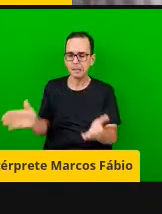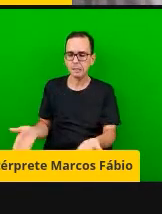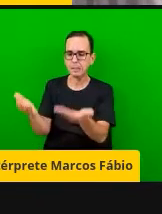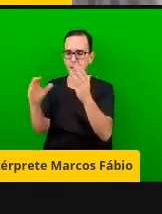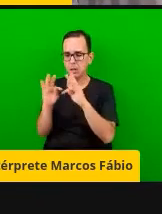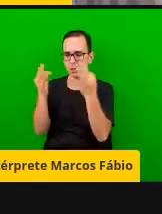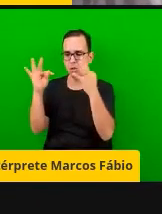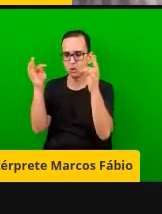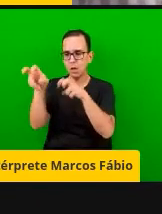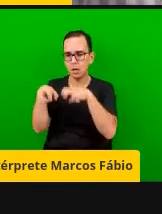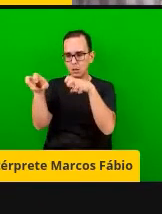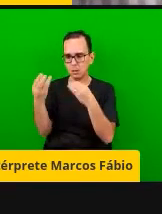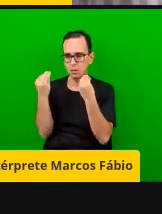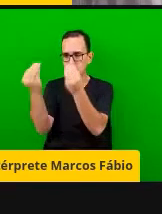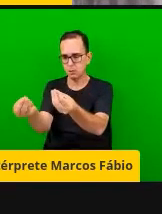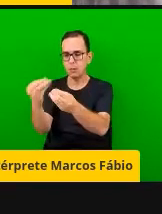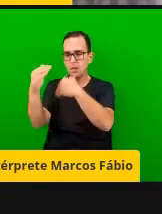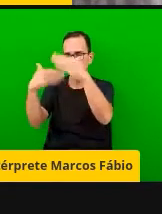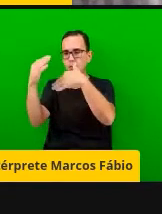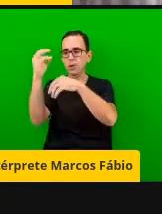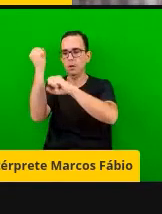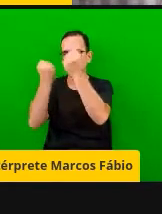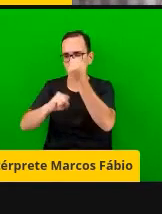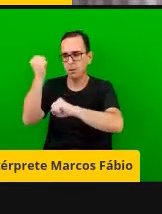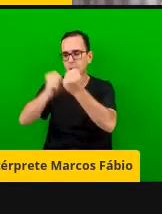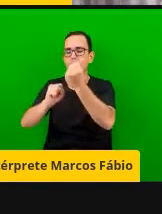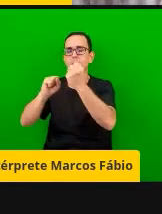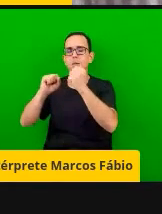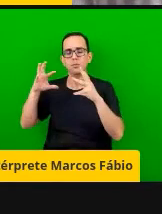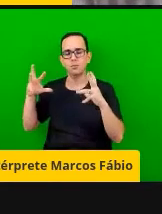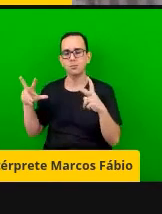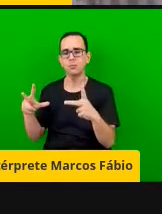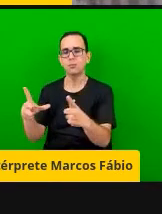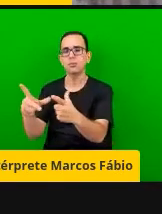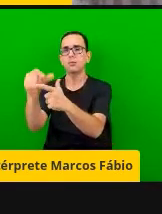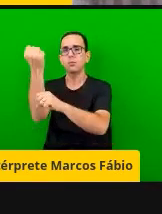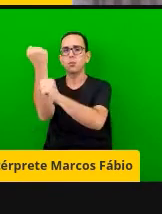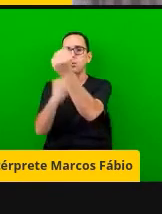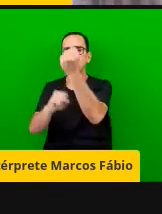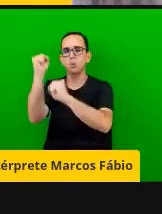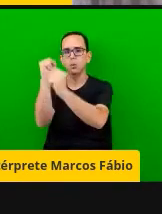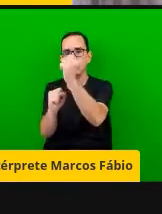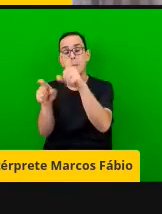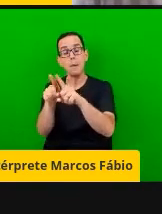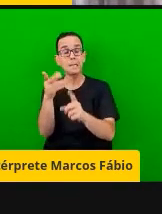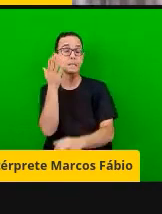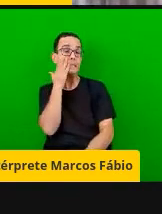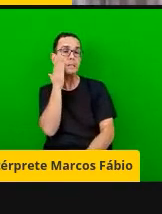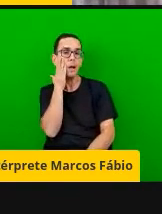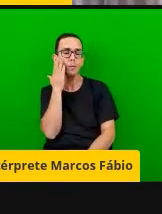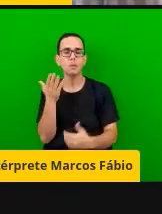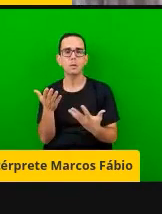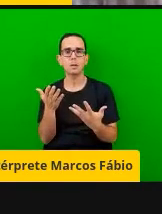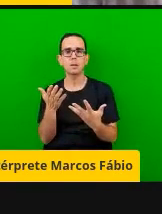para esse continente, desenvolver infraestrutura, desenvolver um complexo agroindustrial. Porém, a gente sabe, obviamente, que os